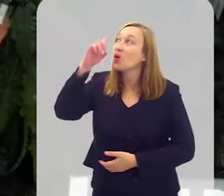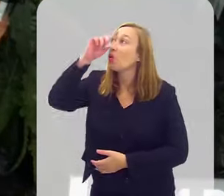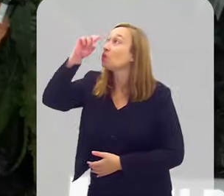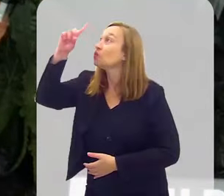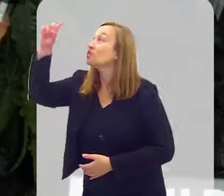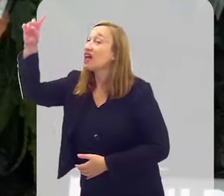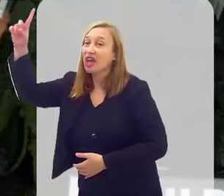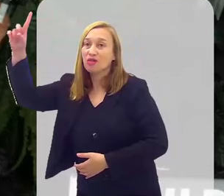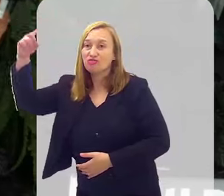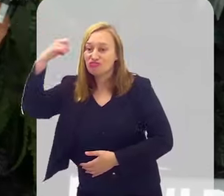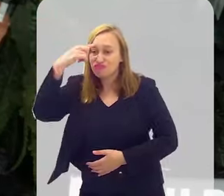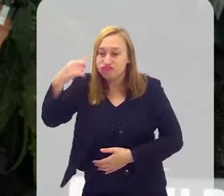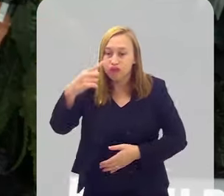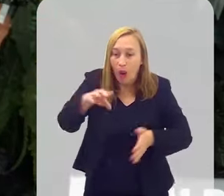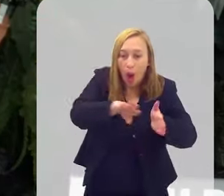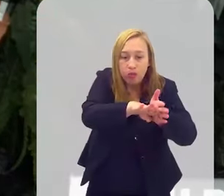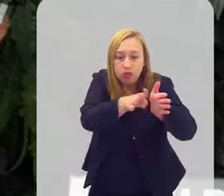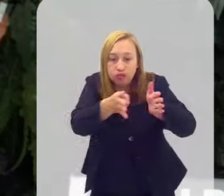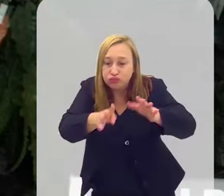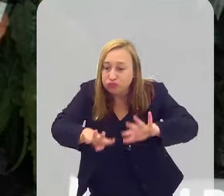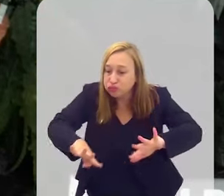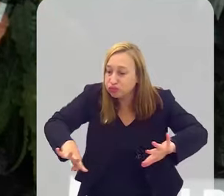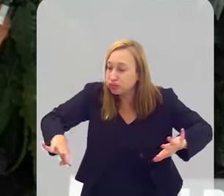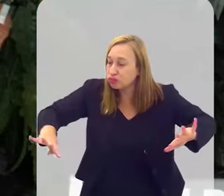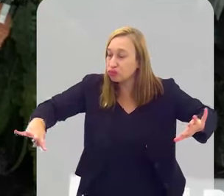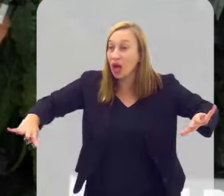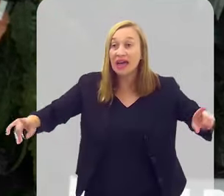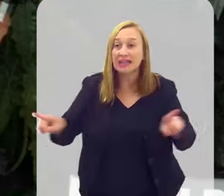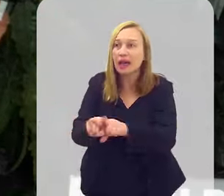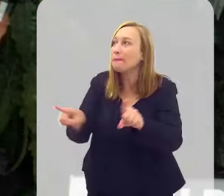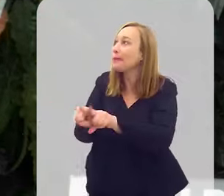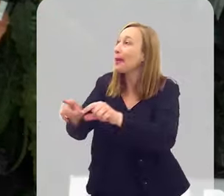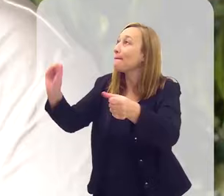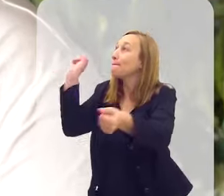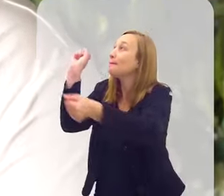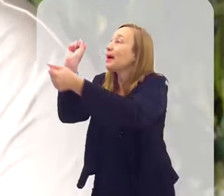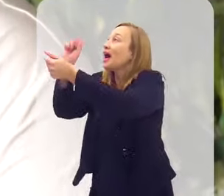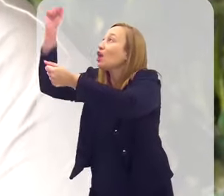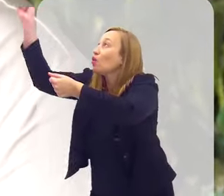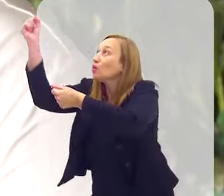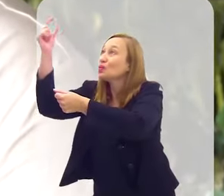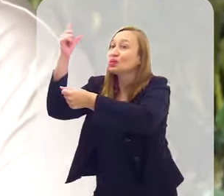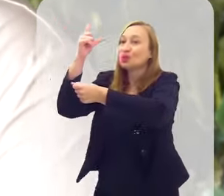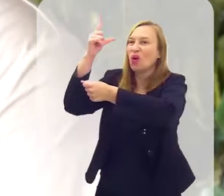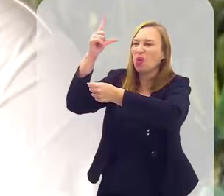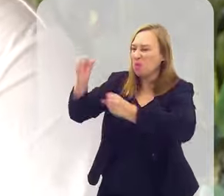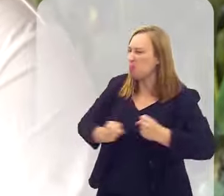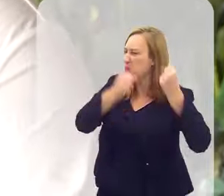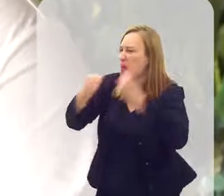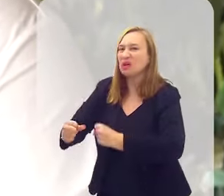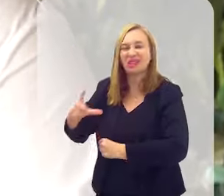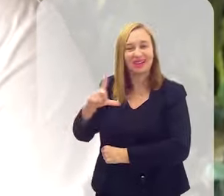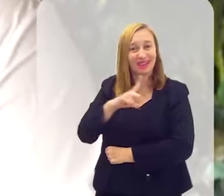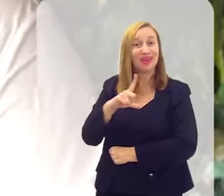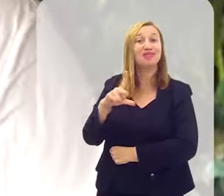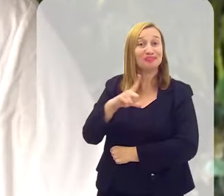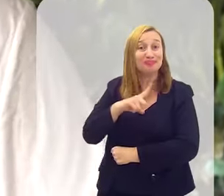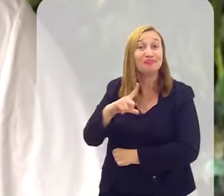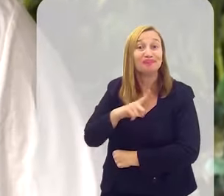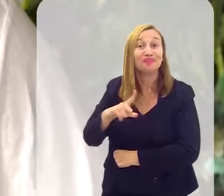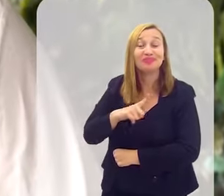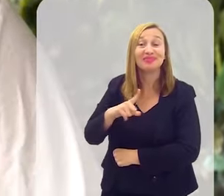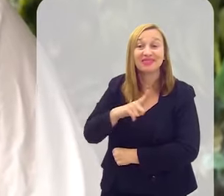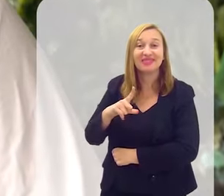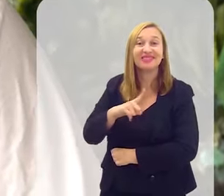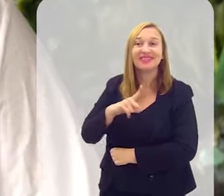Aleluia o Deus que abriu o mar também parou o sol o Deus que tem todo